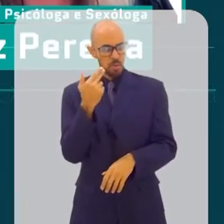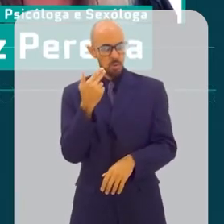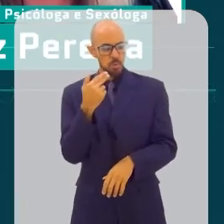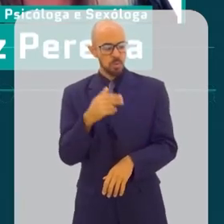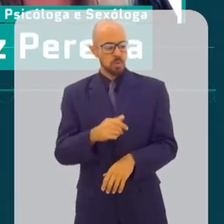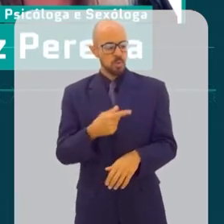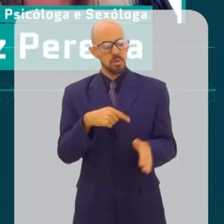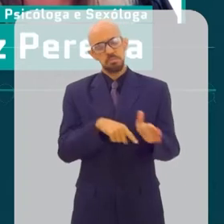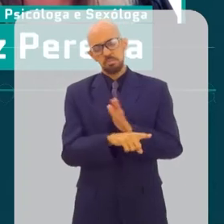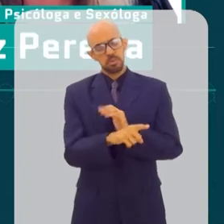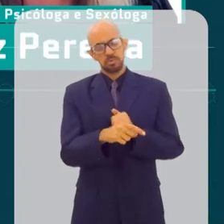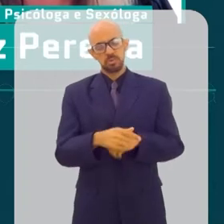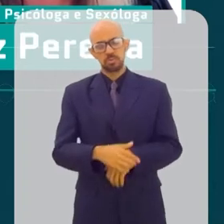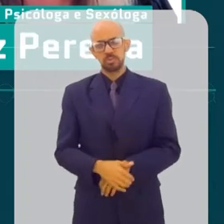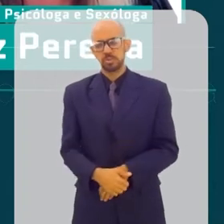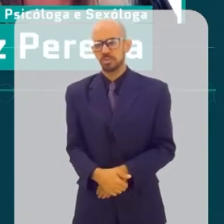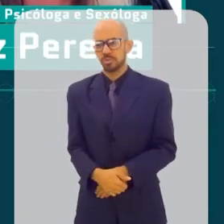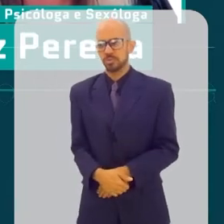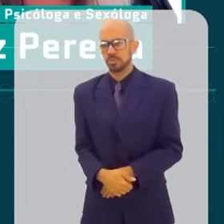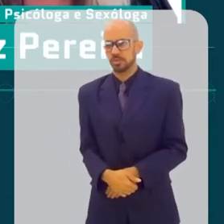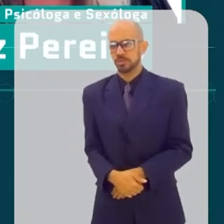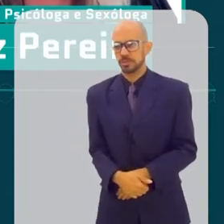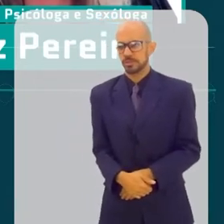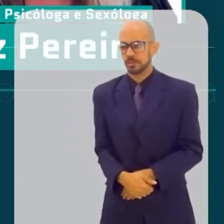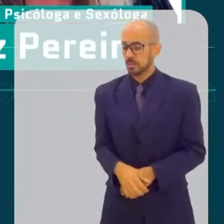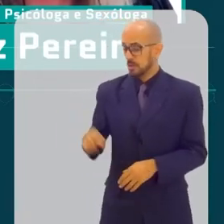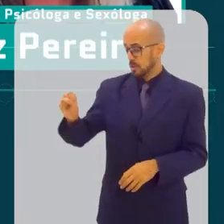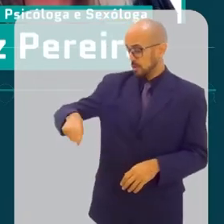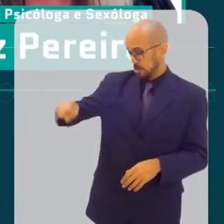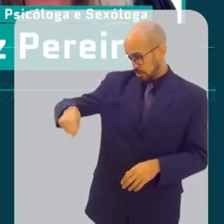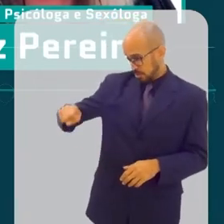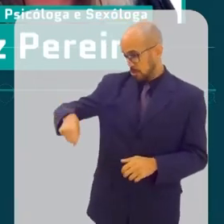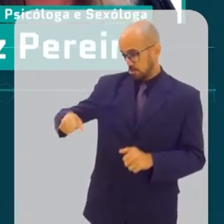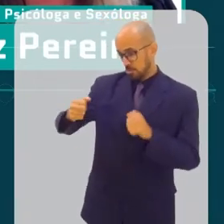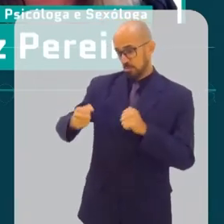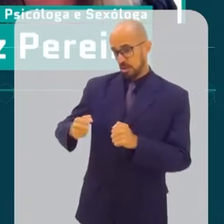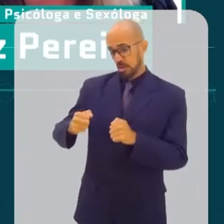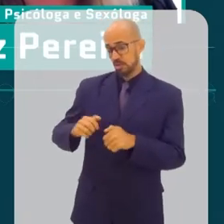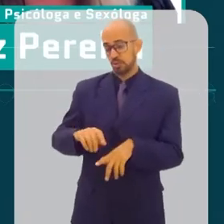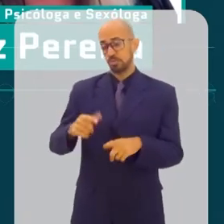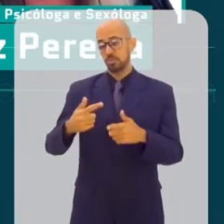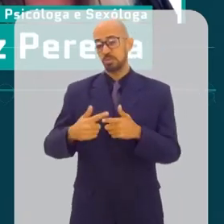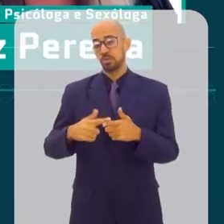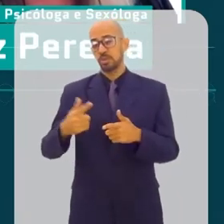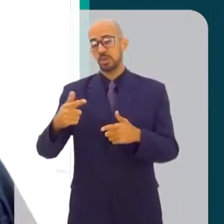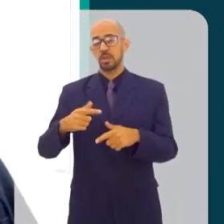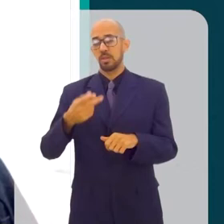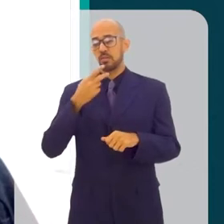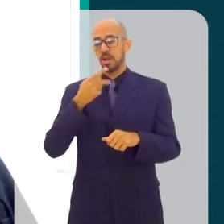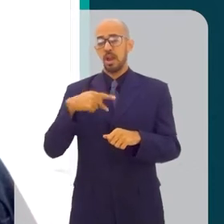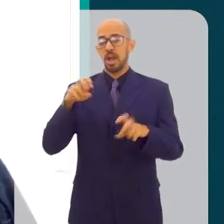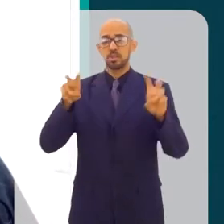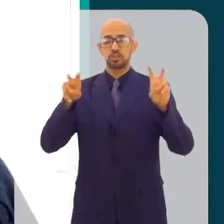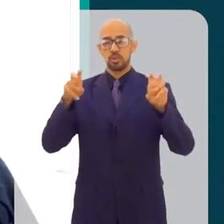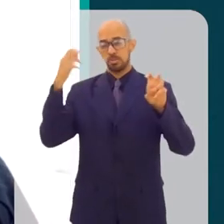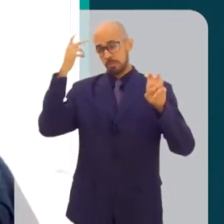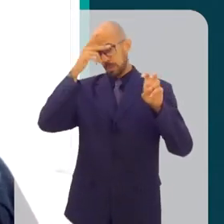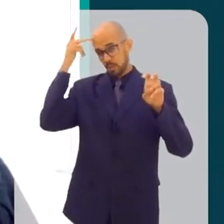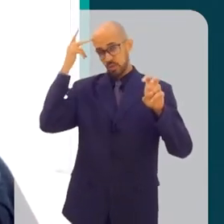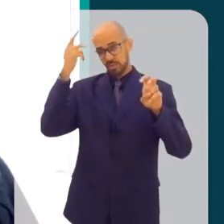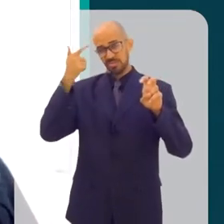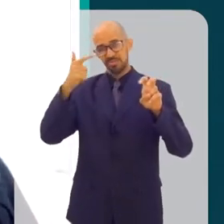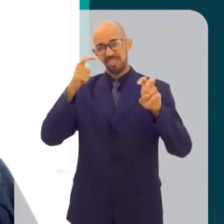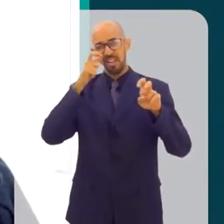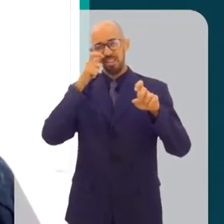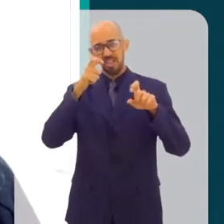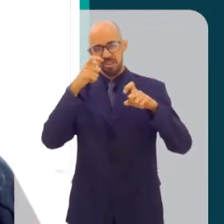Isso é possível? Isso pode ser uma realidade? Pode sim. Falar sobre